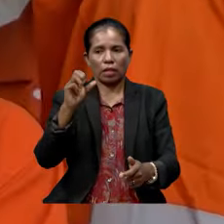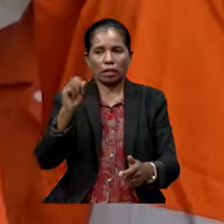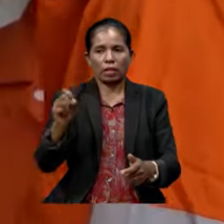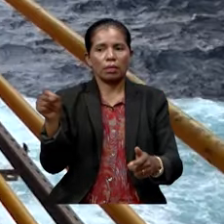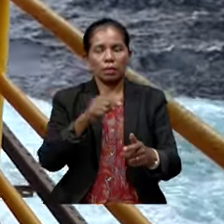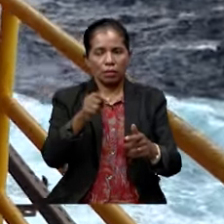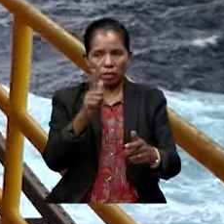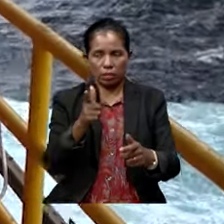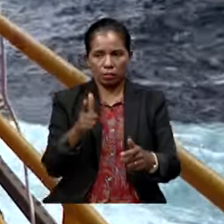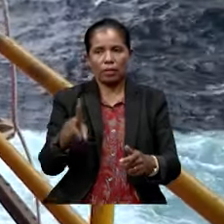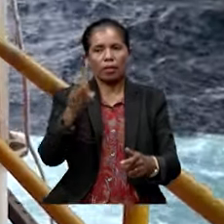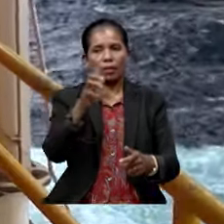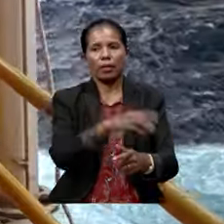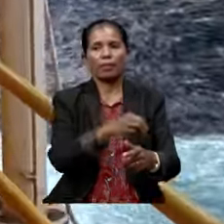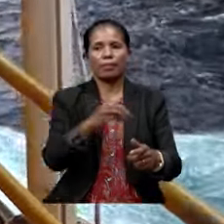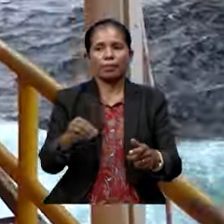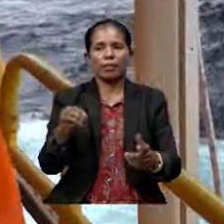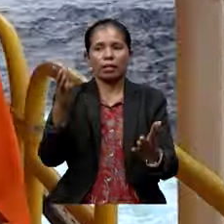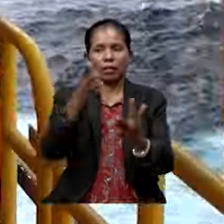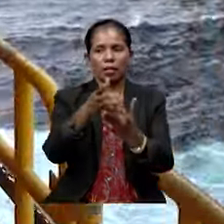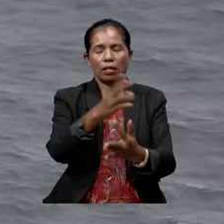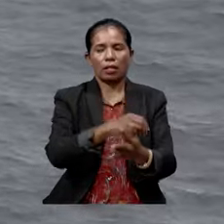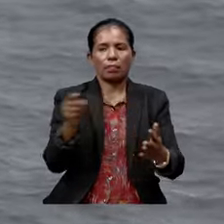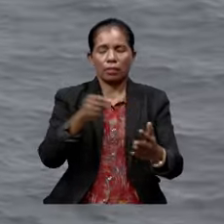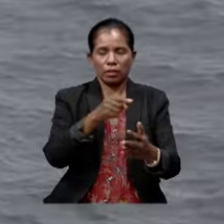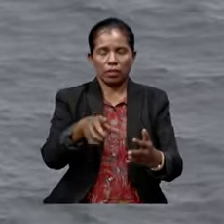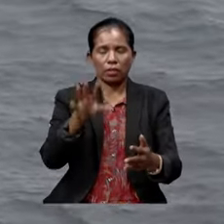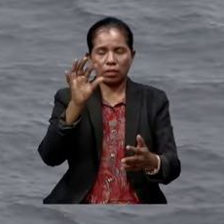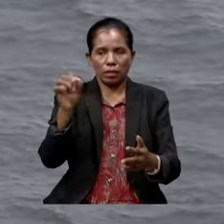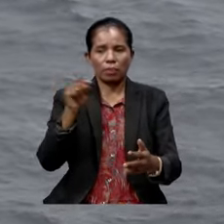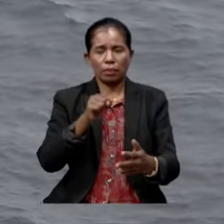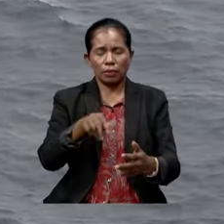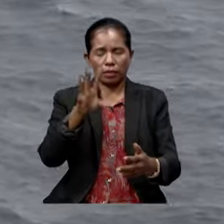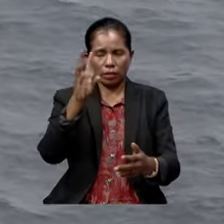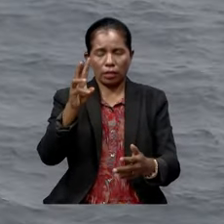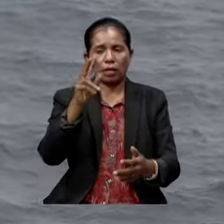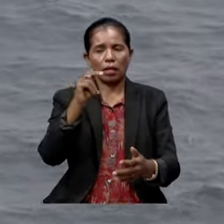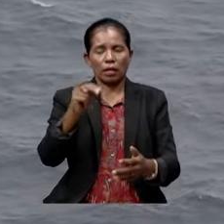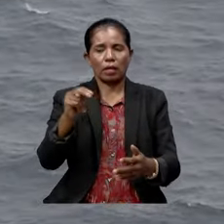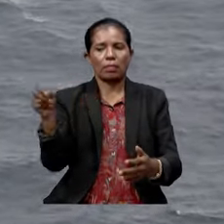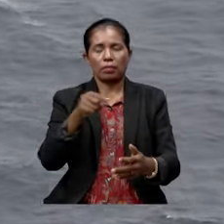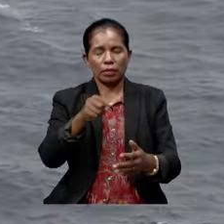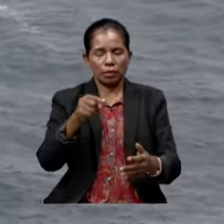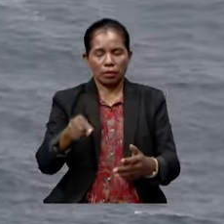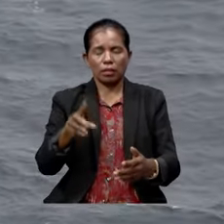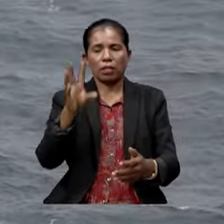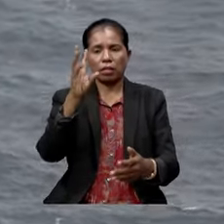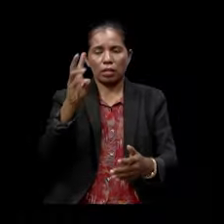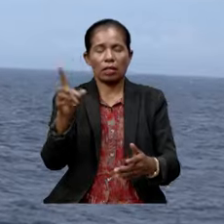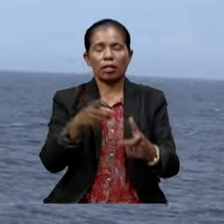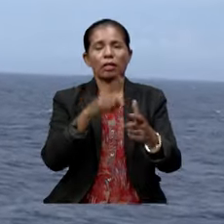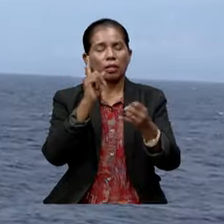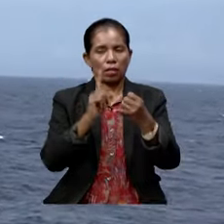porcento Ruanulu Resin Ida, INPEX e a porcento Sia Ponto Nen, N e a porcento Sia Ponto Rua, no